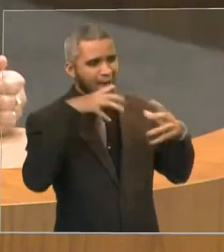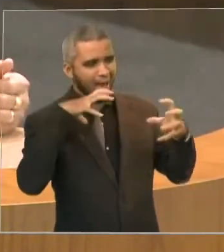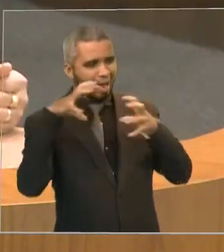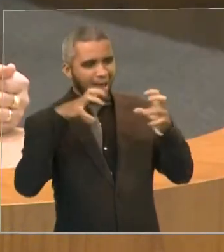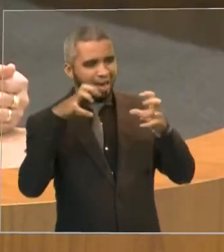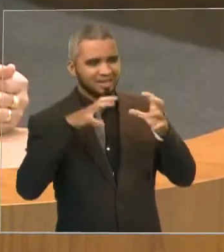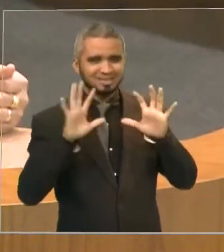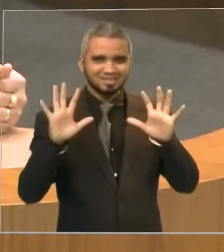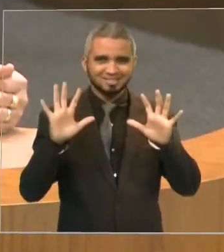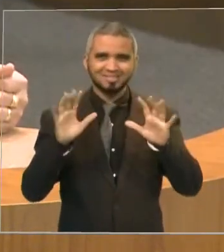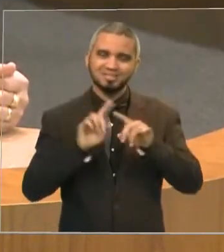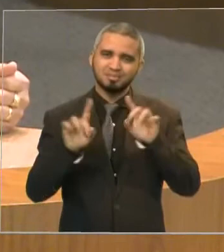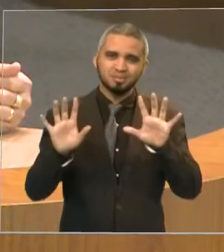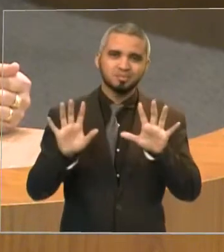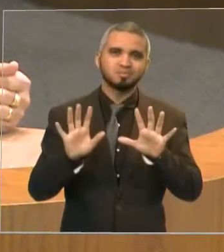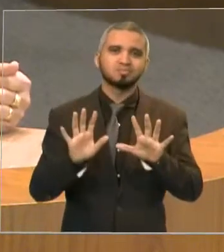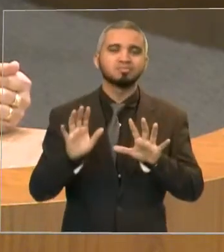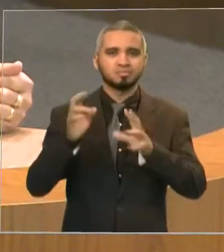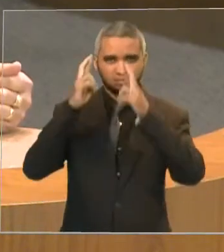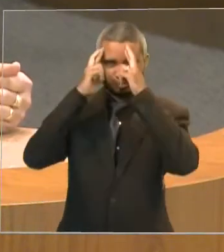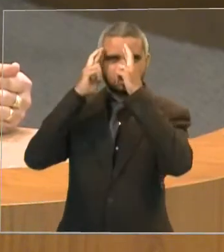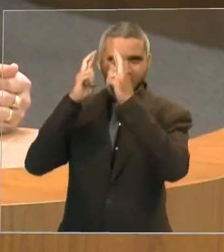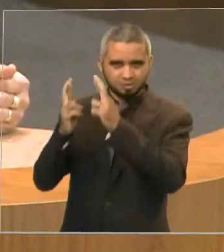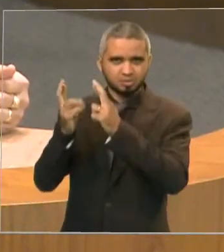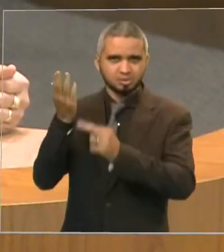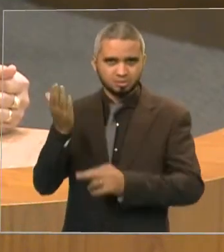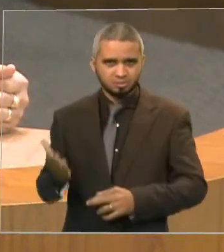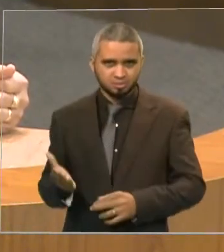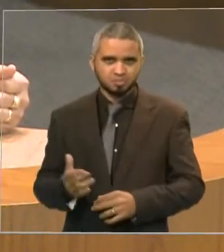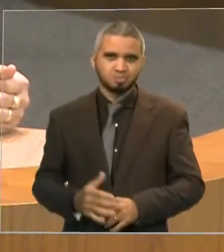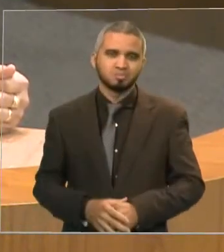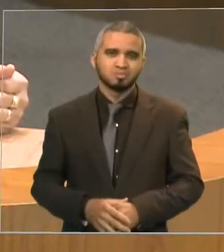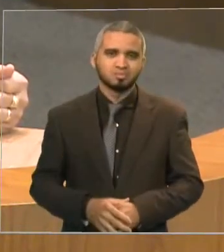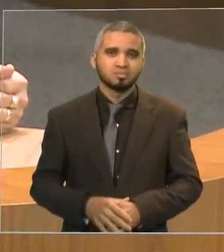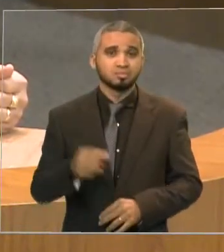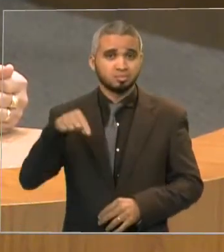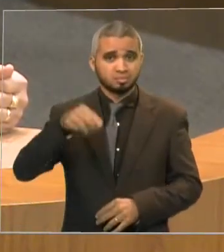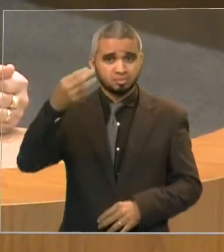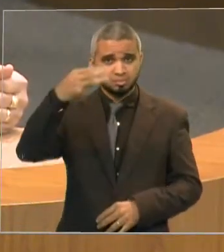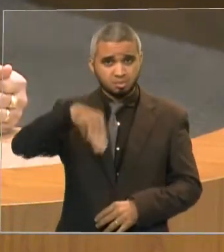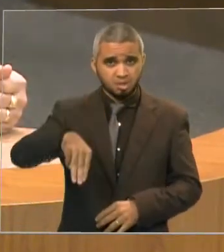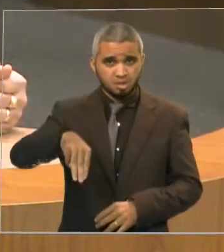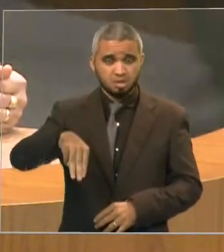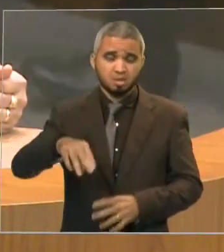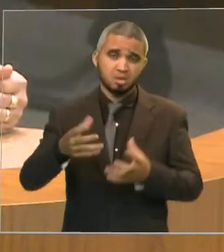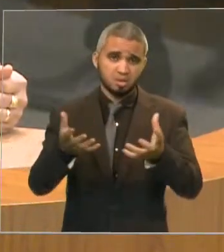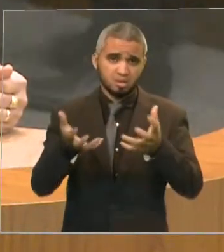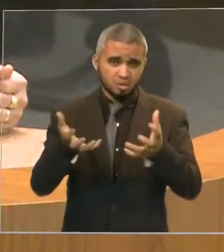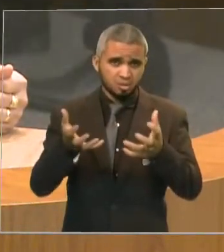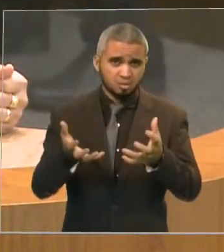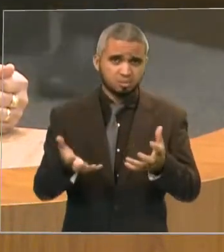assim, que de grande respeito neste Maranhão. E eu quero aqui